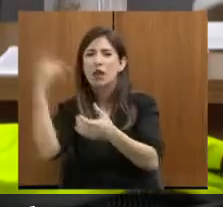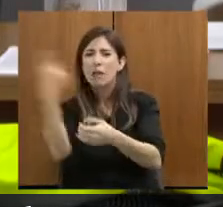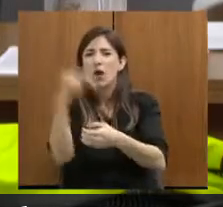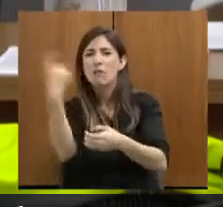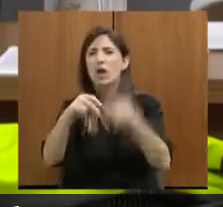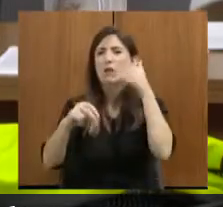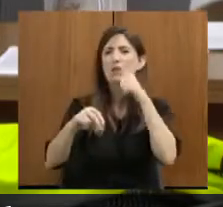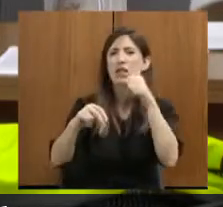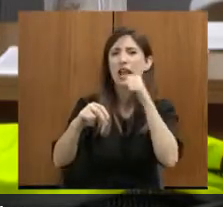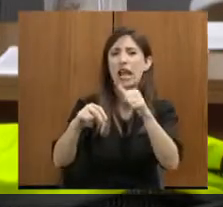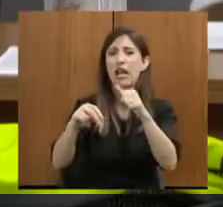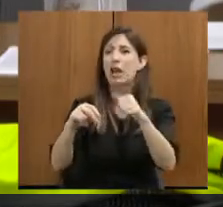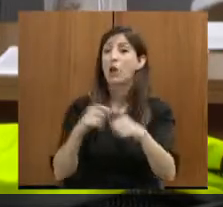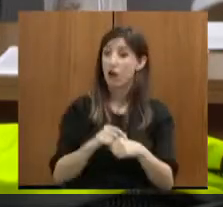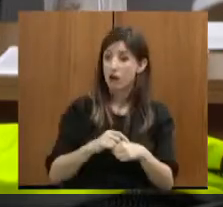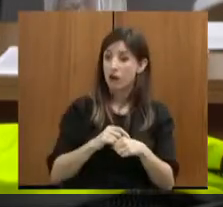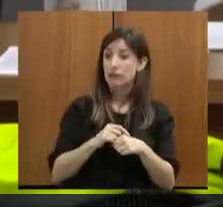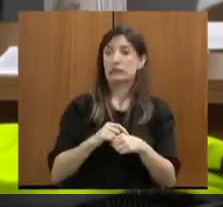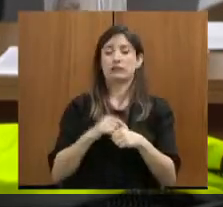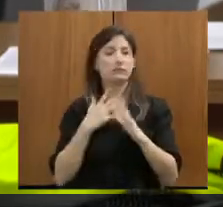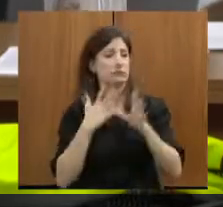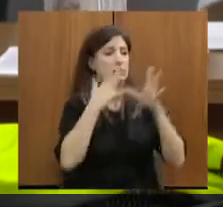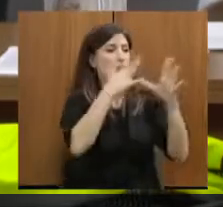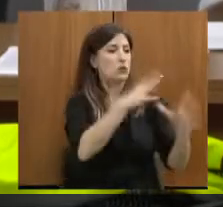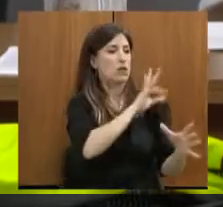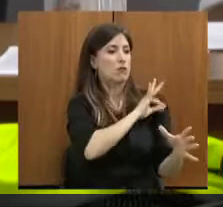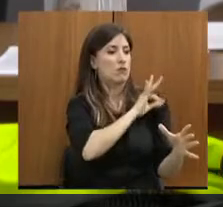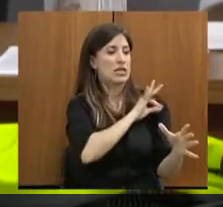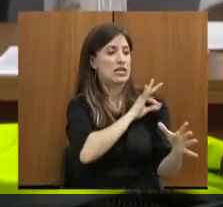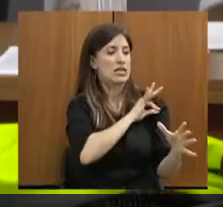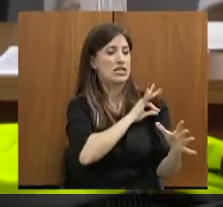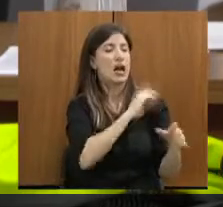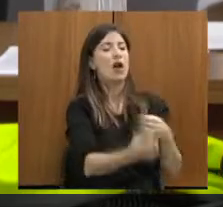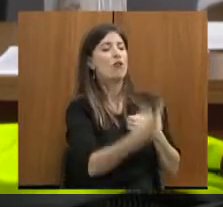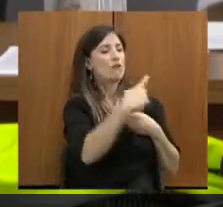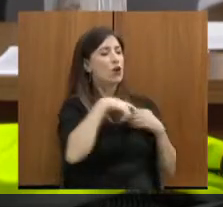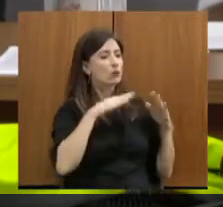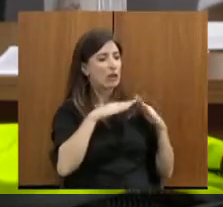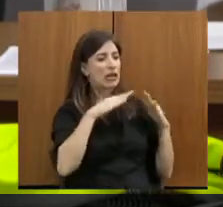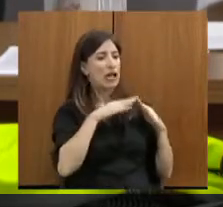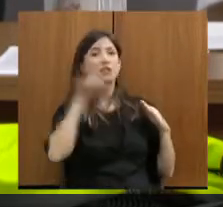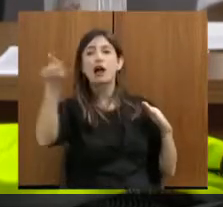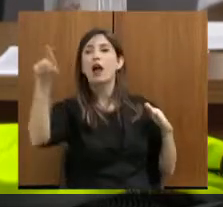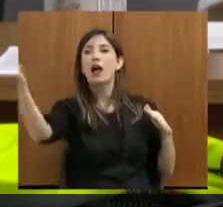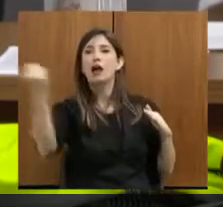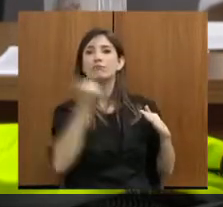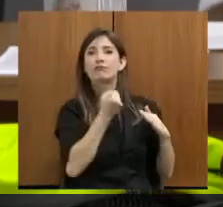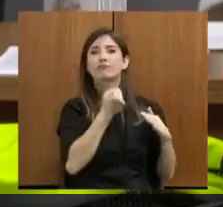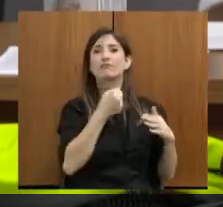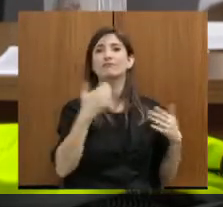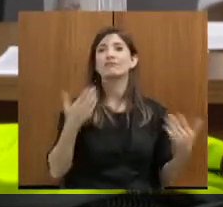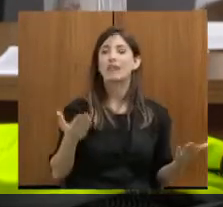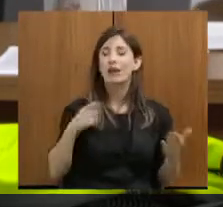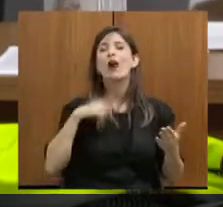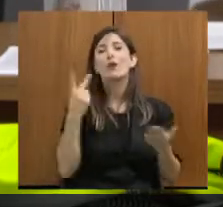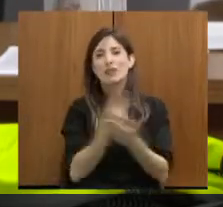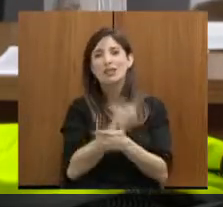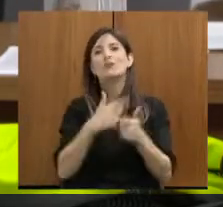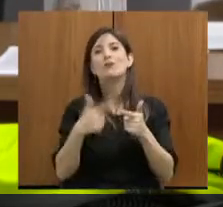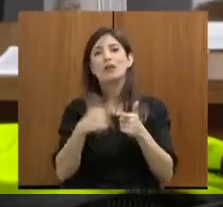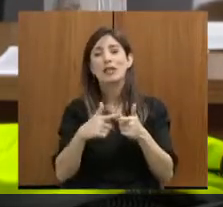falar com o marido identidade que falou na volta você morre então nós temos esse problema a pessoa ligou e falou com a polícia que a gente tá